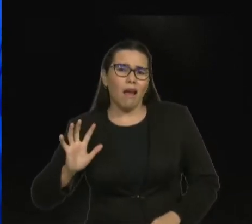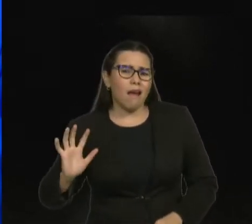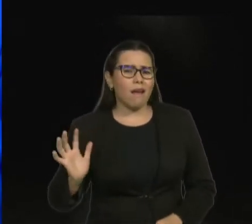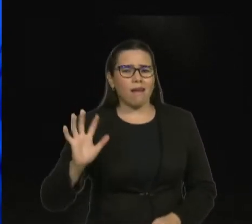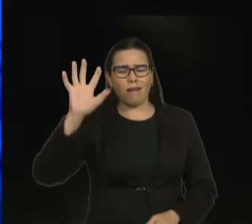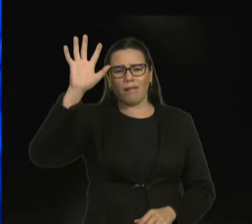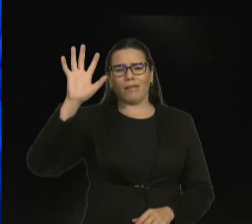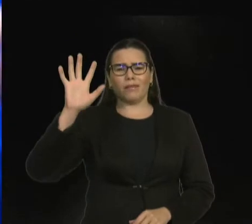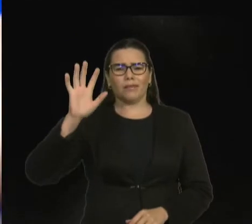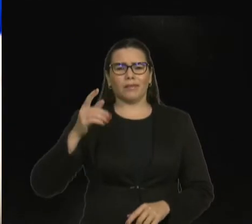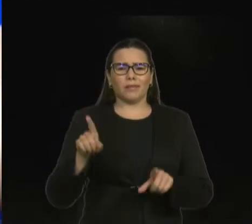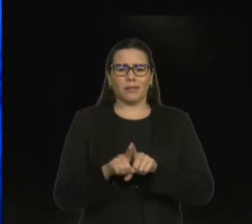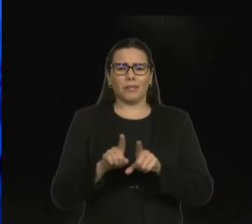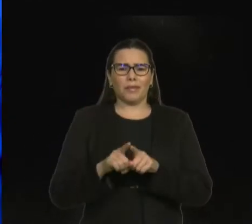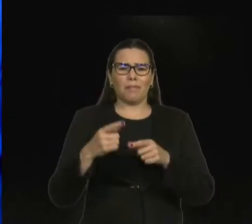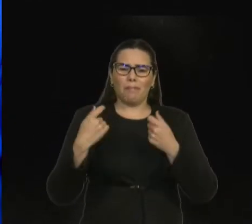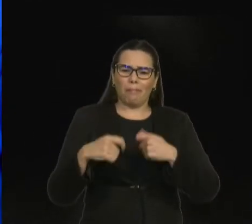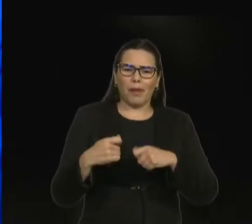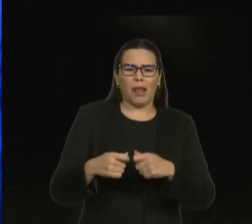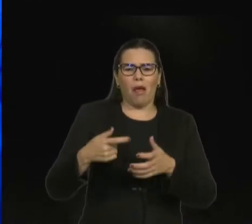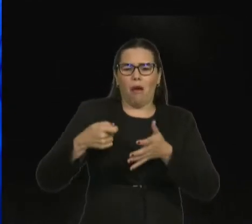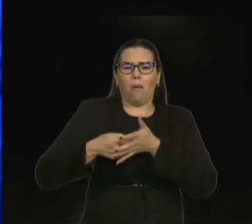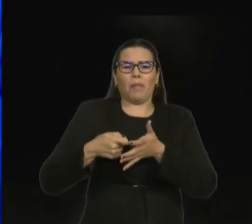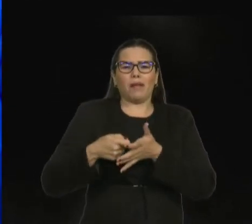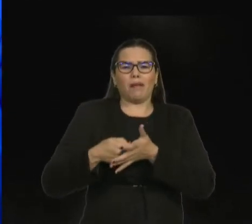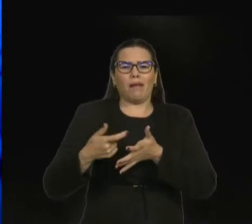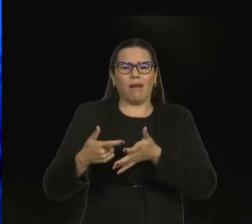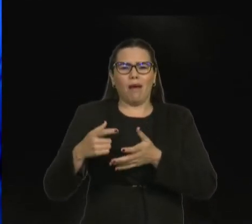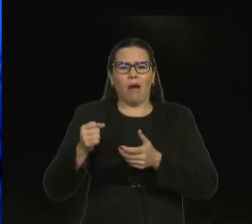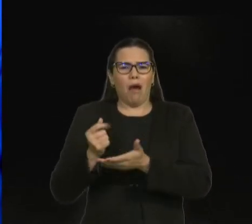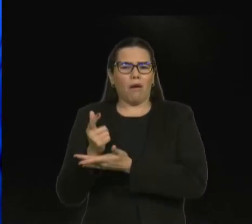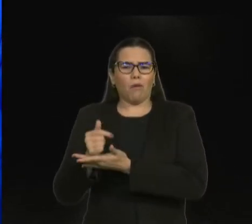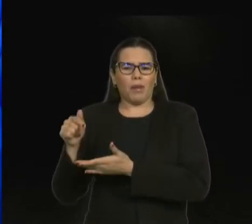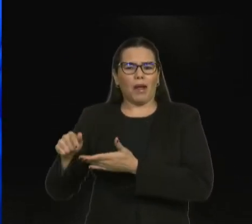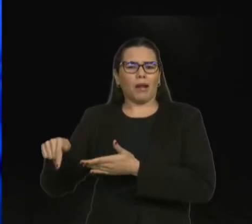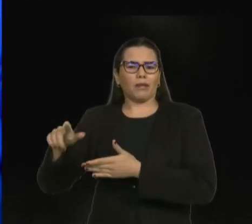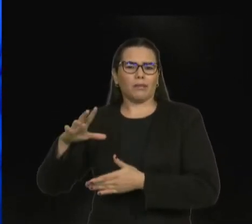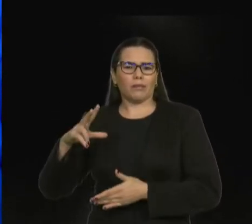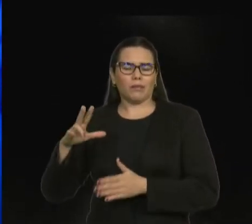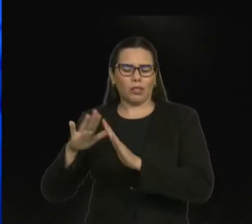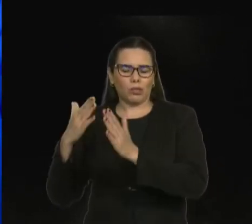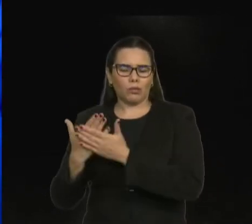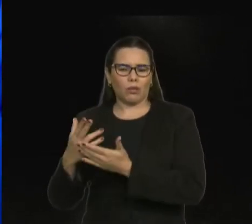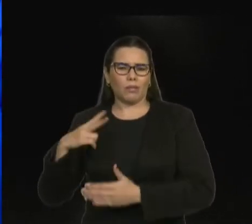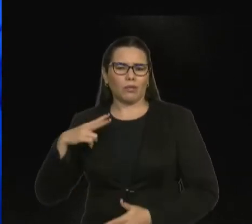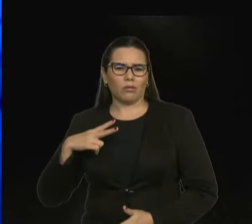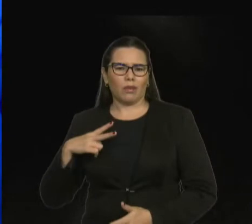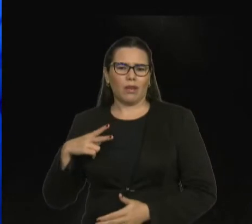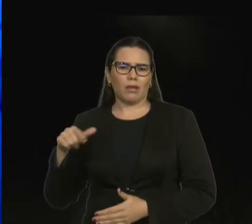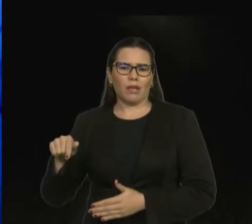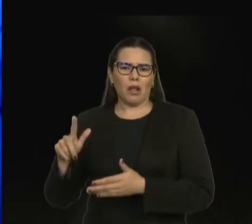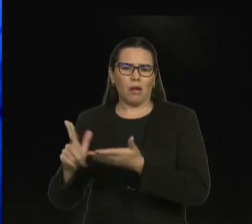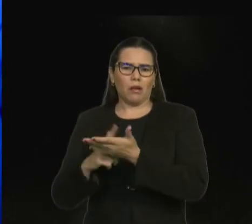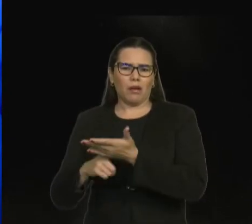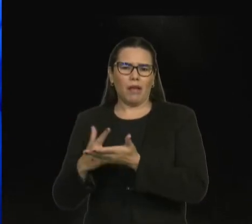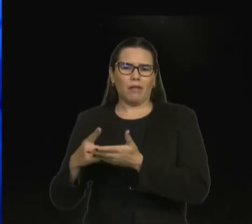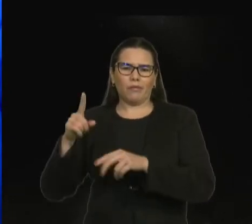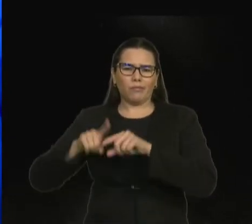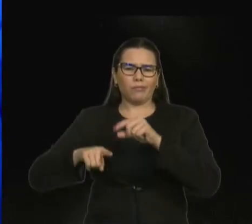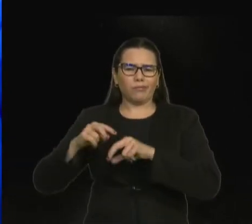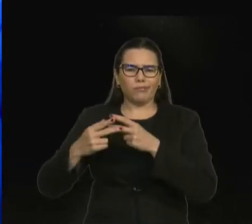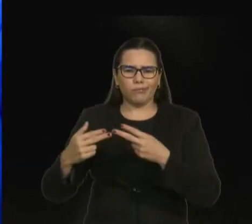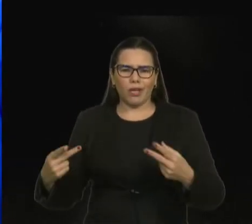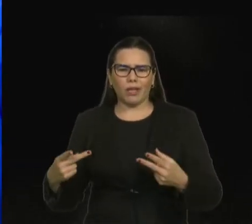garantir a quebra desse monopólio e fazer com que a lei seja cumprida e fazer, claro, que o consumidor tenha uma